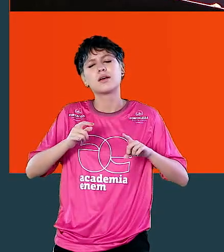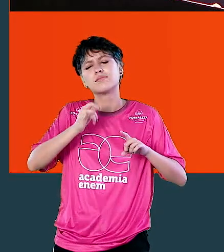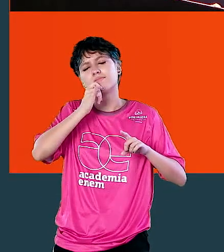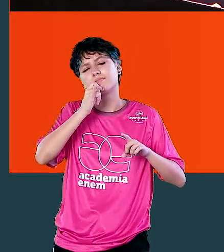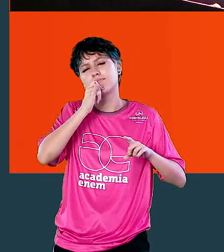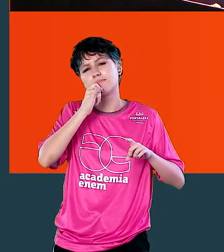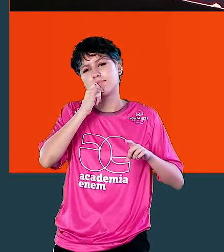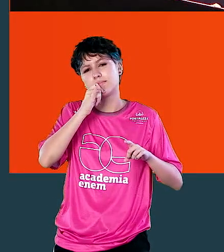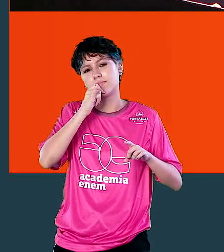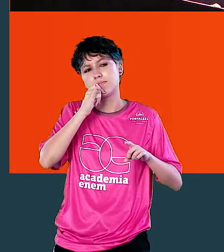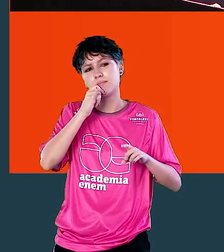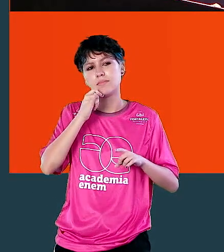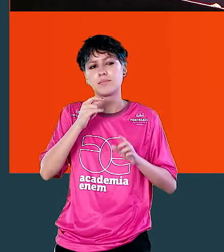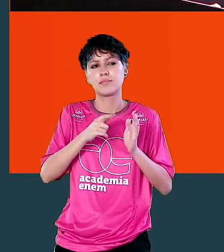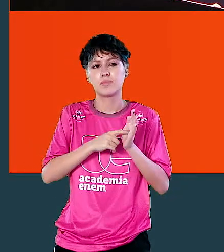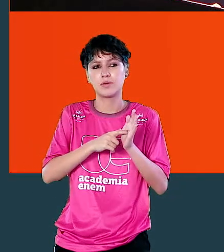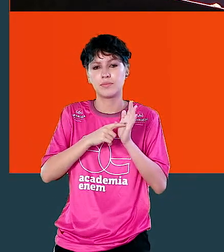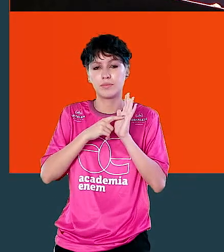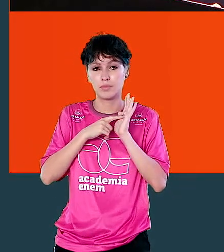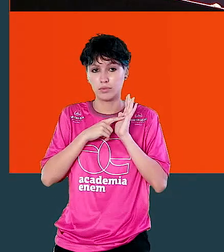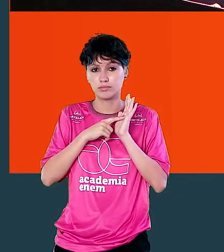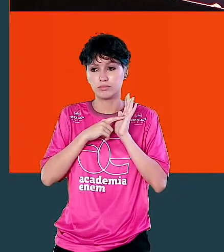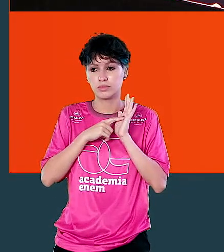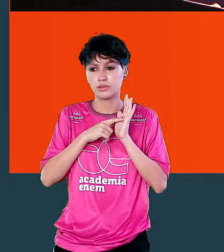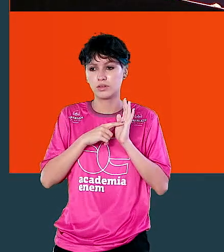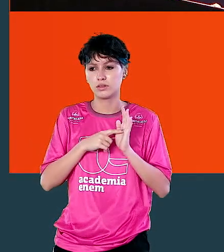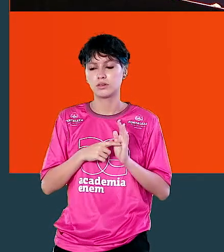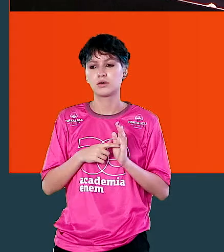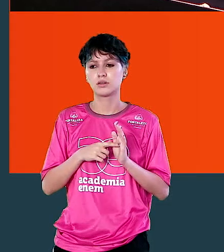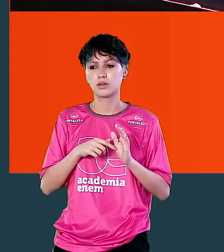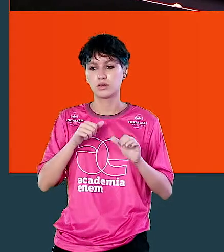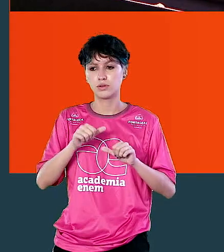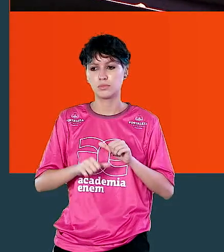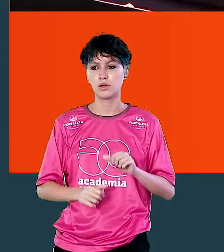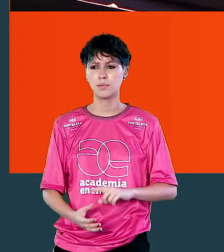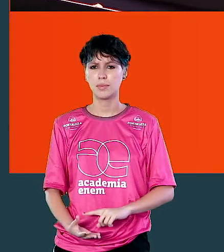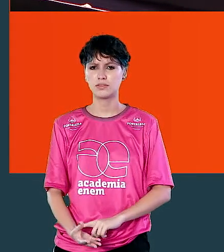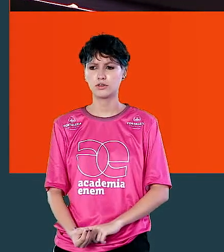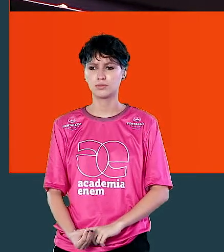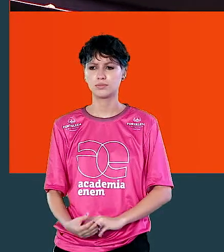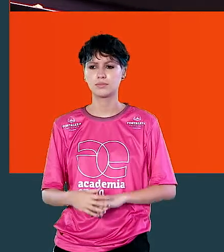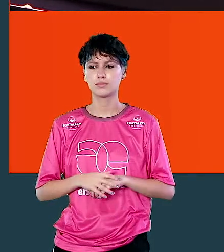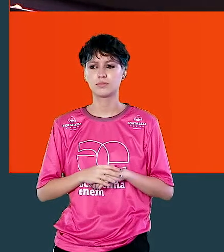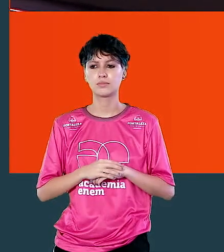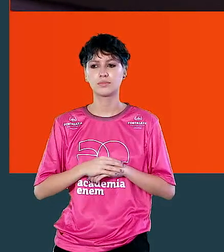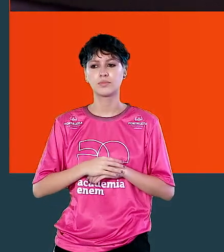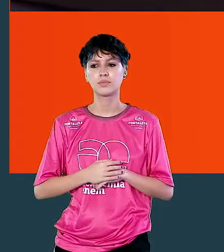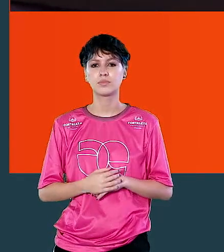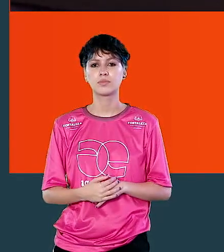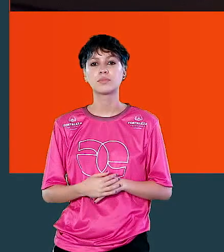substância, aliás, substância não, tá? De uma mistura que a gente falou muito na aula de hoje.